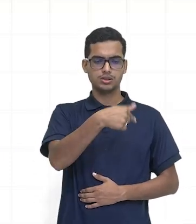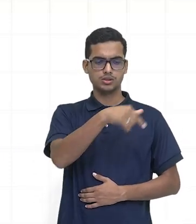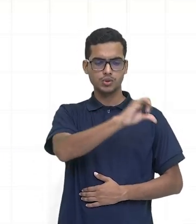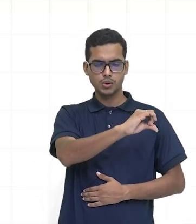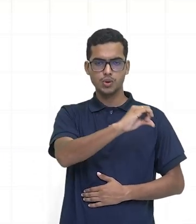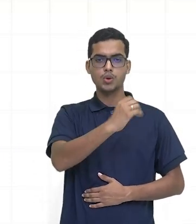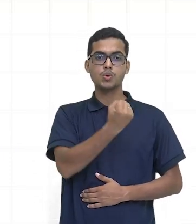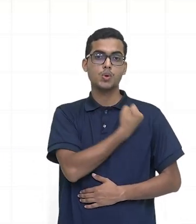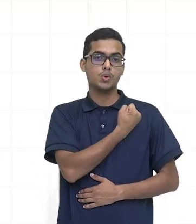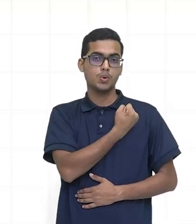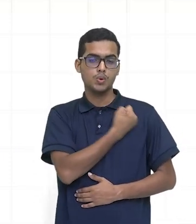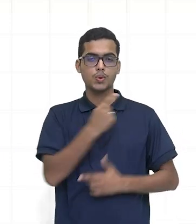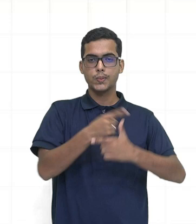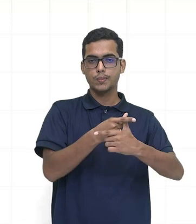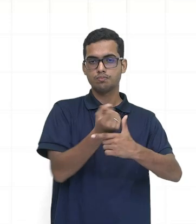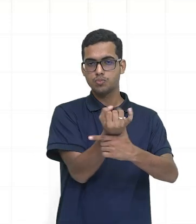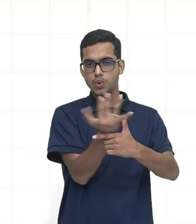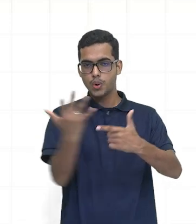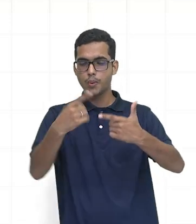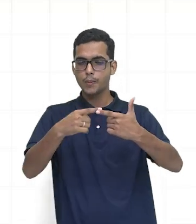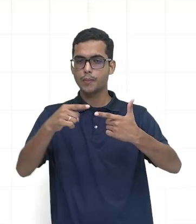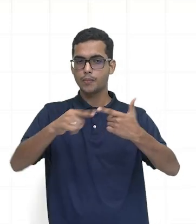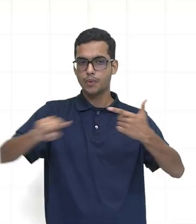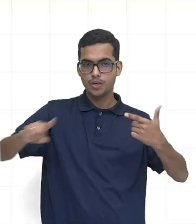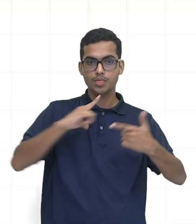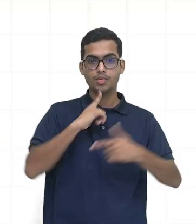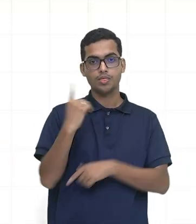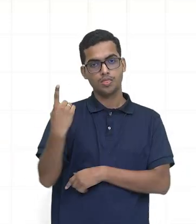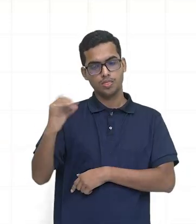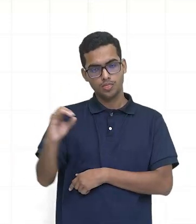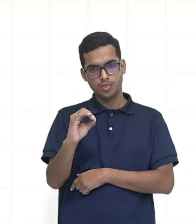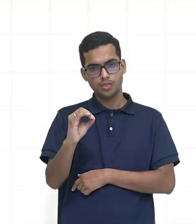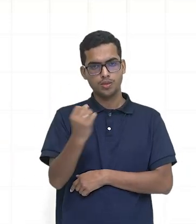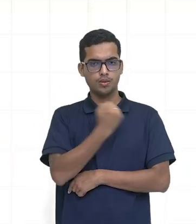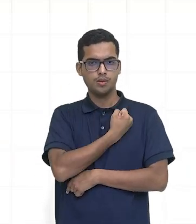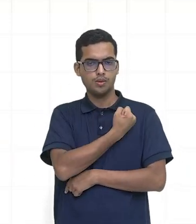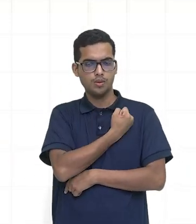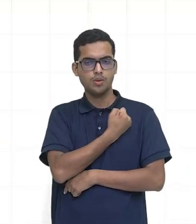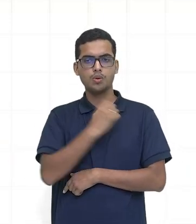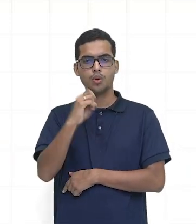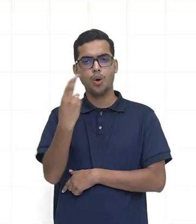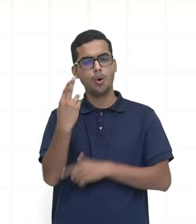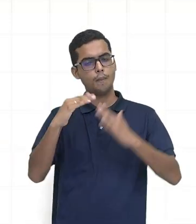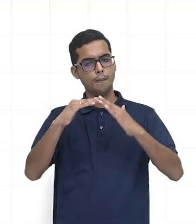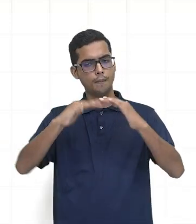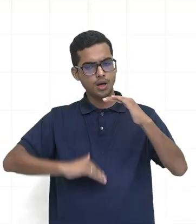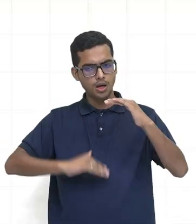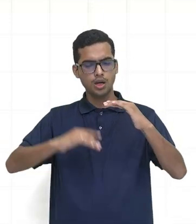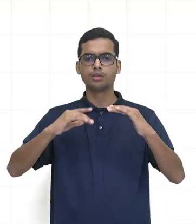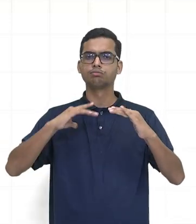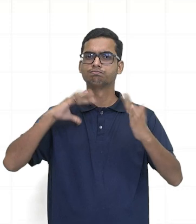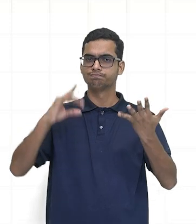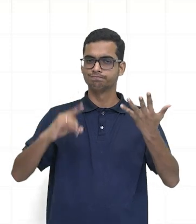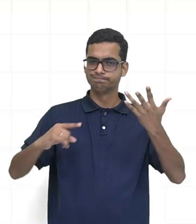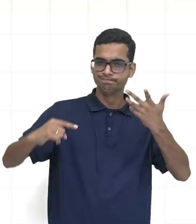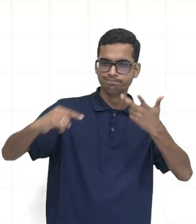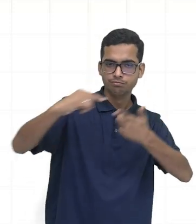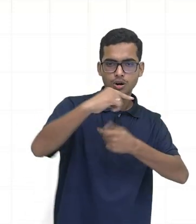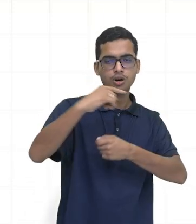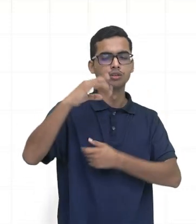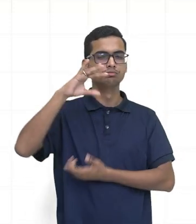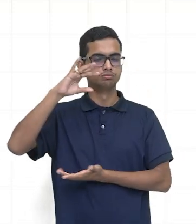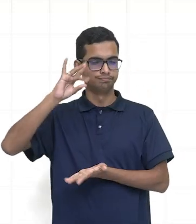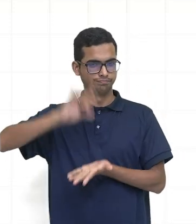27.412.679 primos gêmeos com 10 dígitos ou menos. Então é bastante número primo, né?